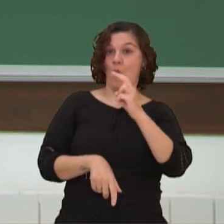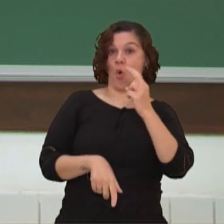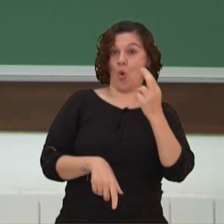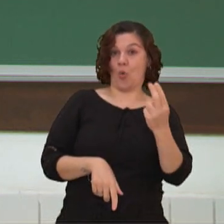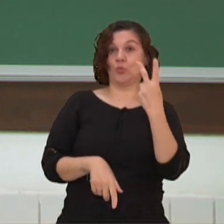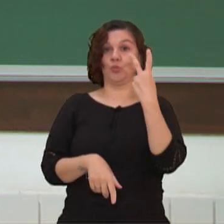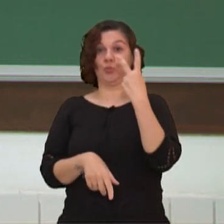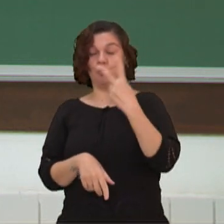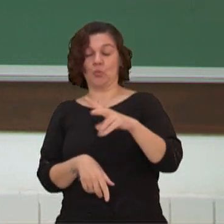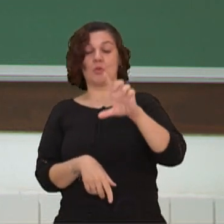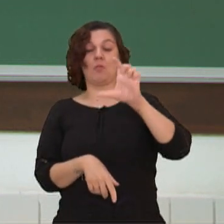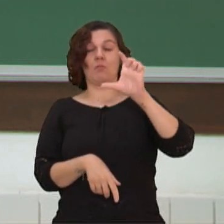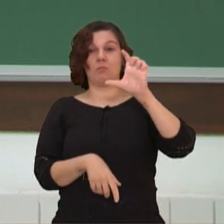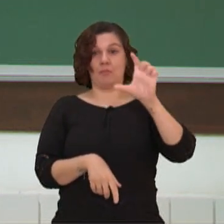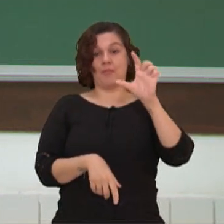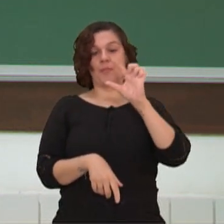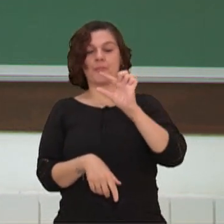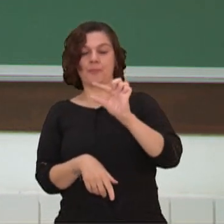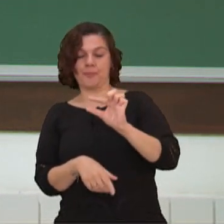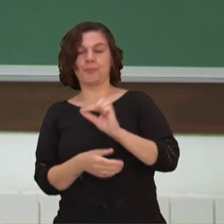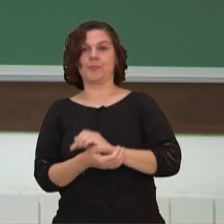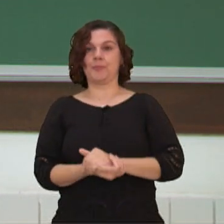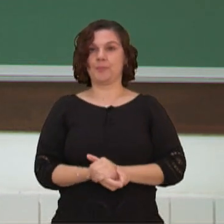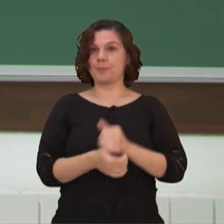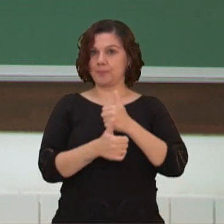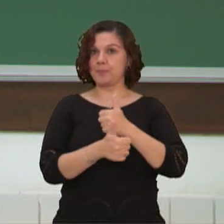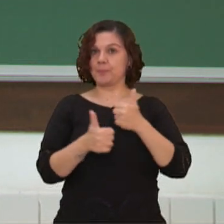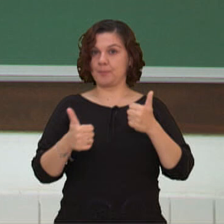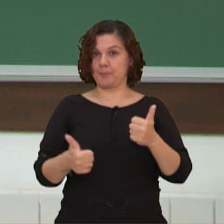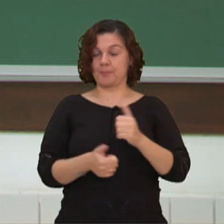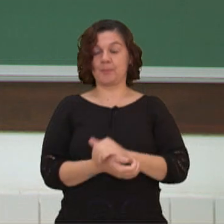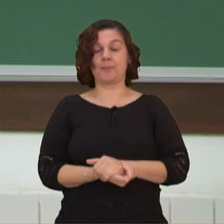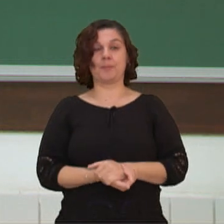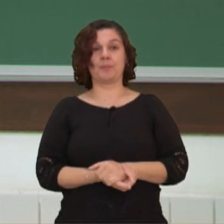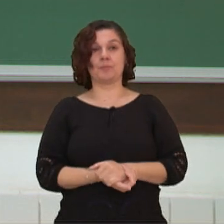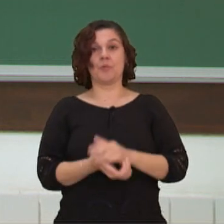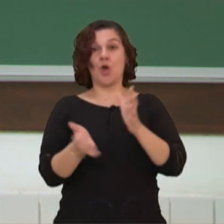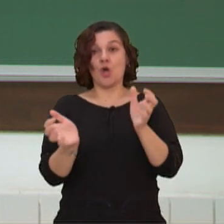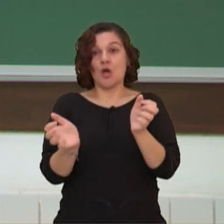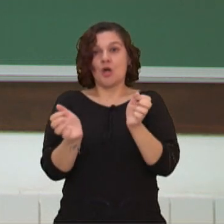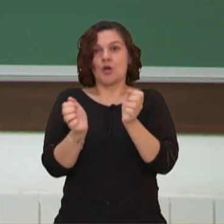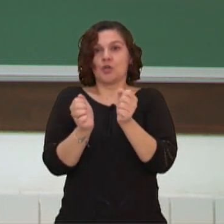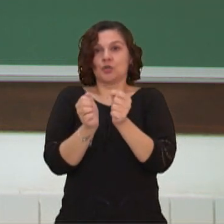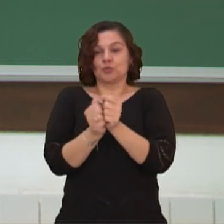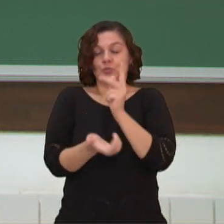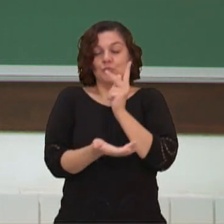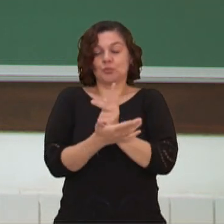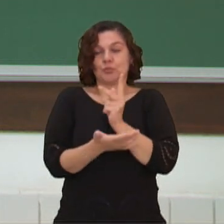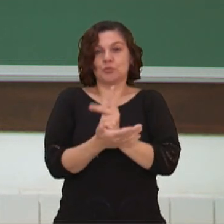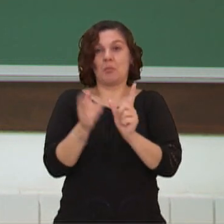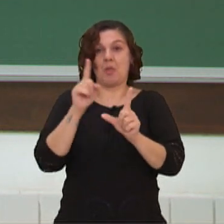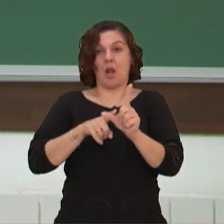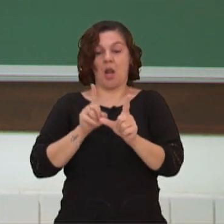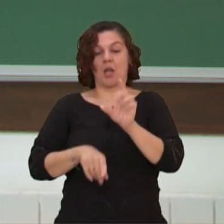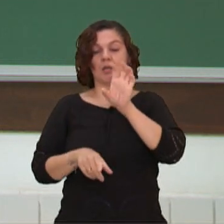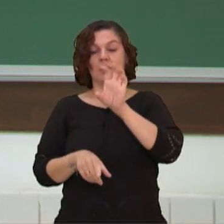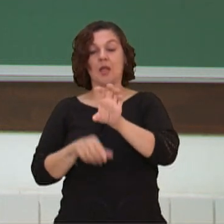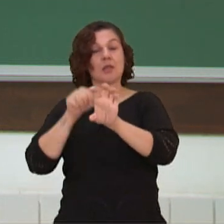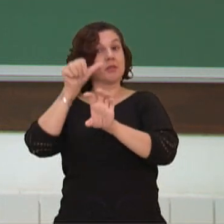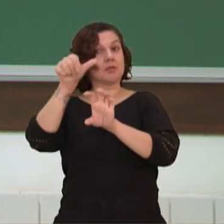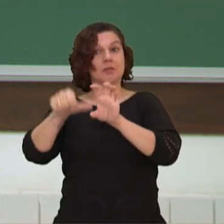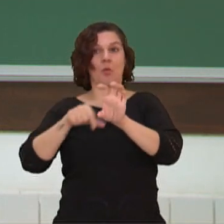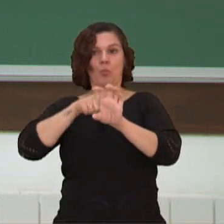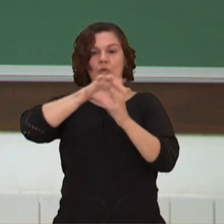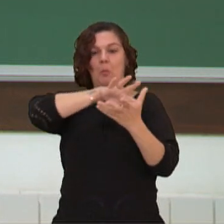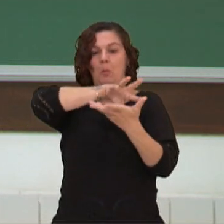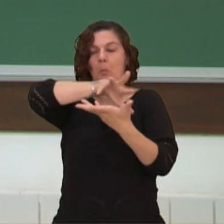a primeira maiúscula e a segunda minúscula. Junto com esse símbolo, que não muda no mundo